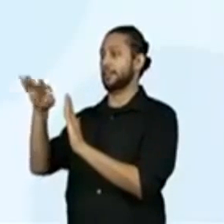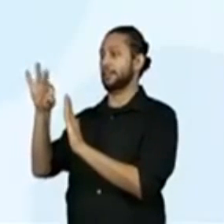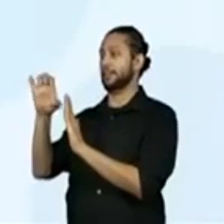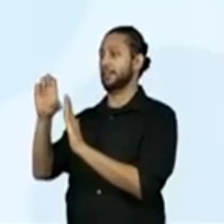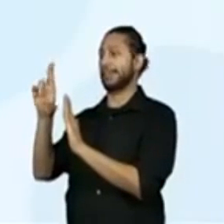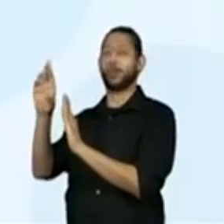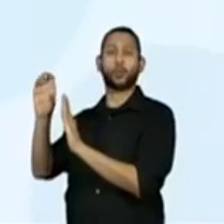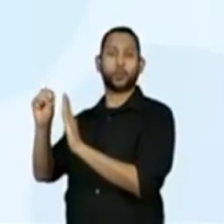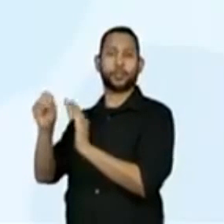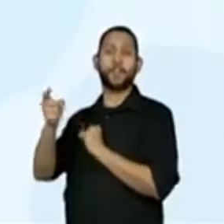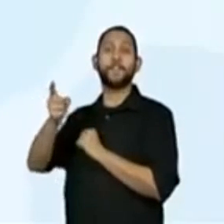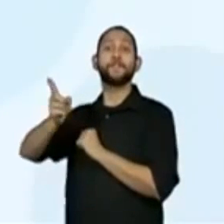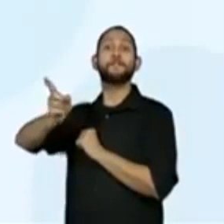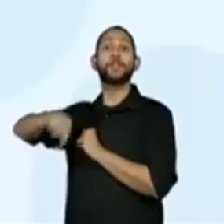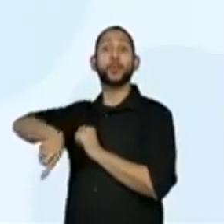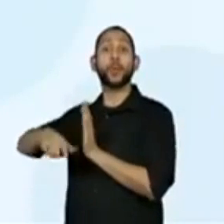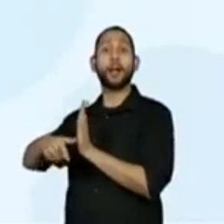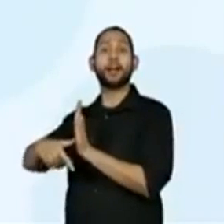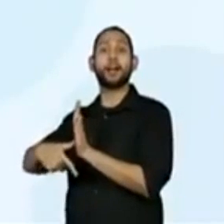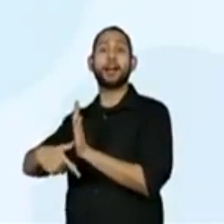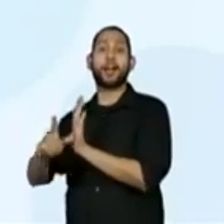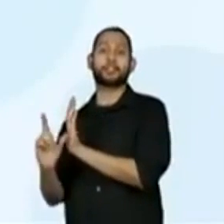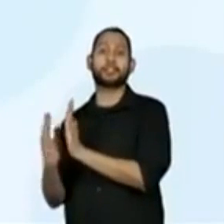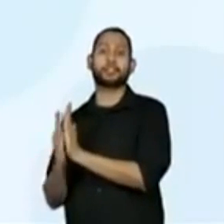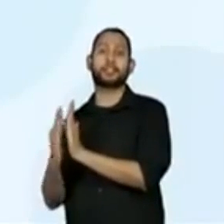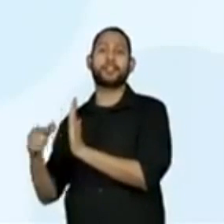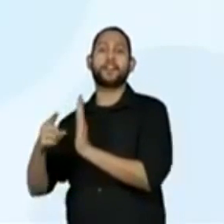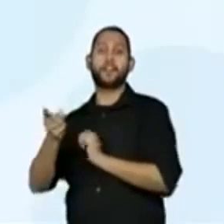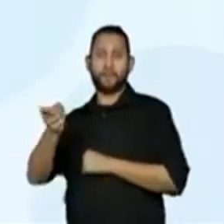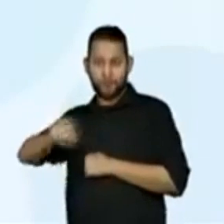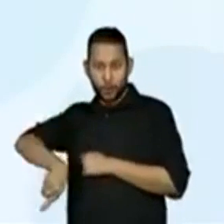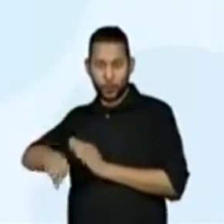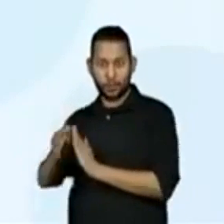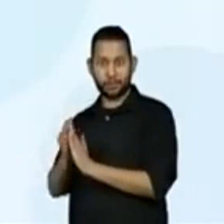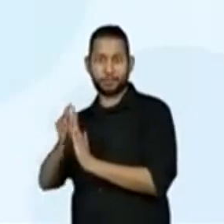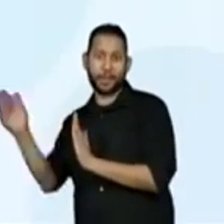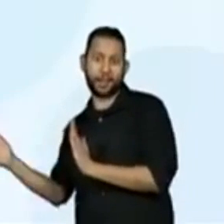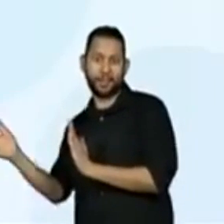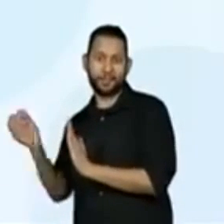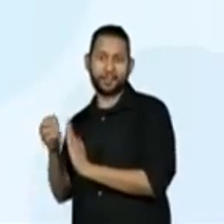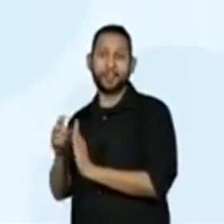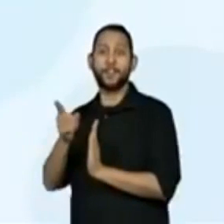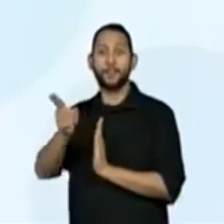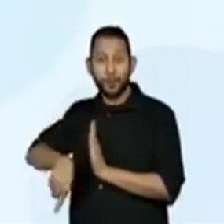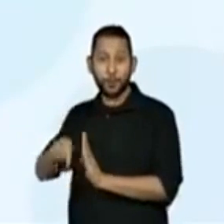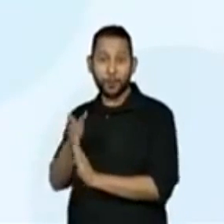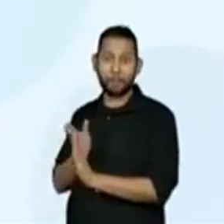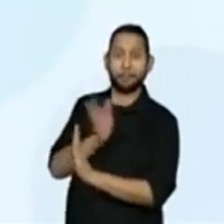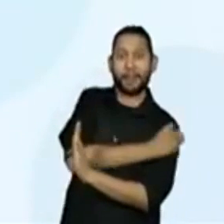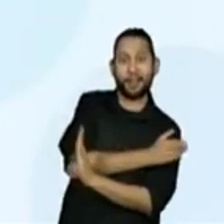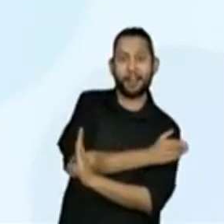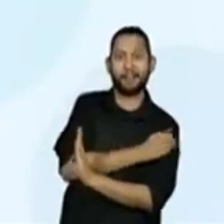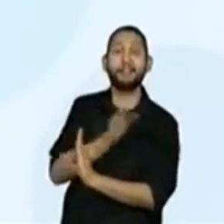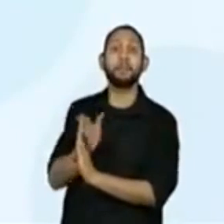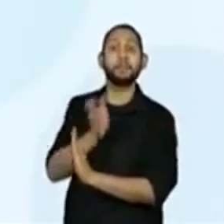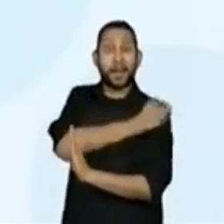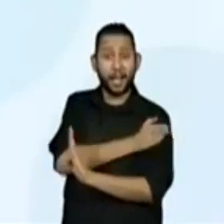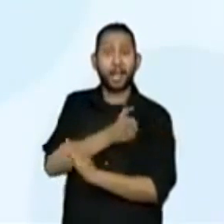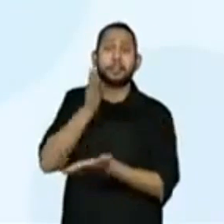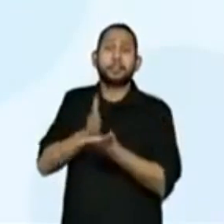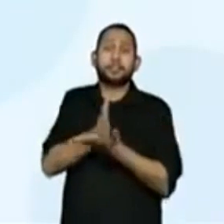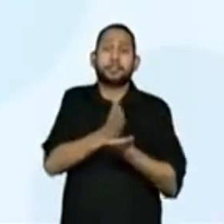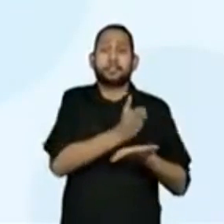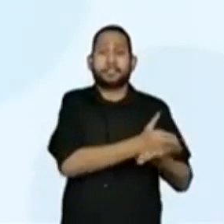15,60. Pessoal, 15 inteiros. Olha aqui a parte inteira e a parte decimal.